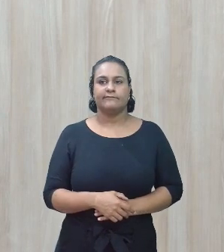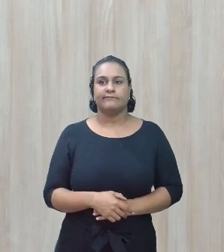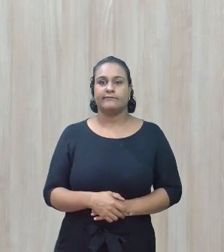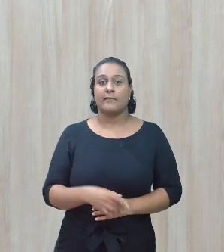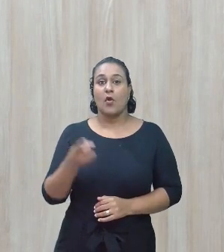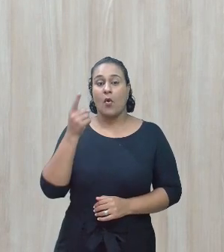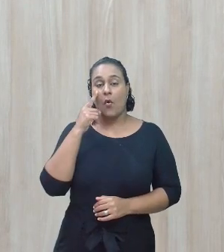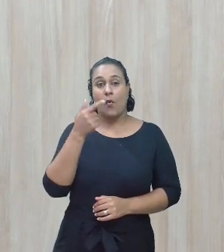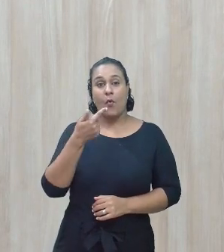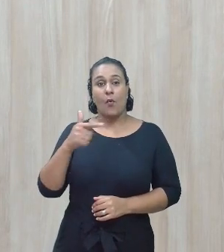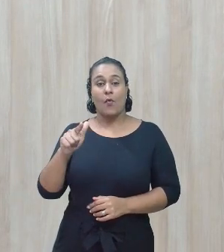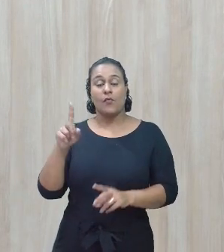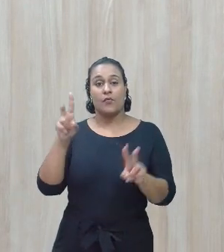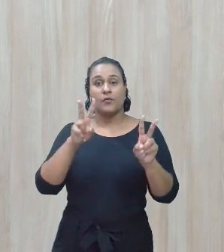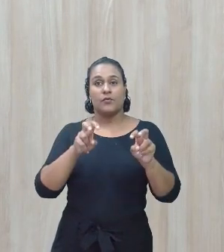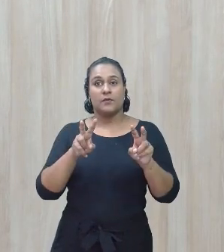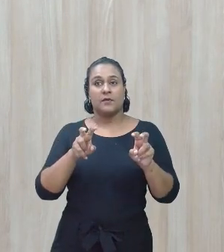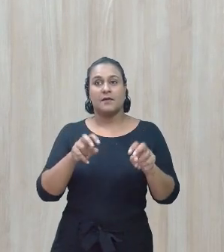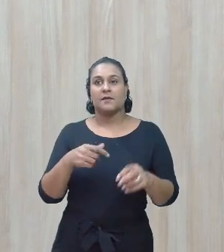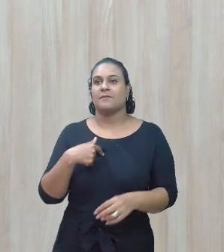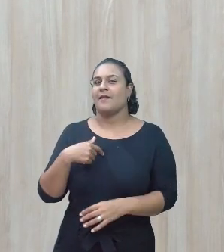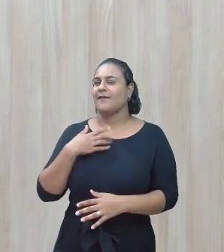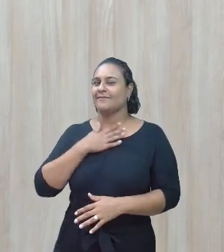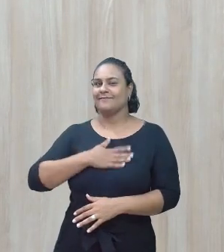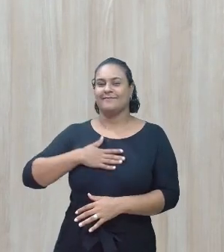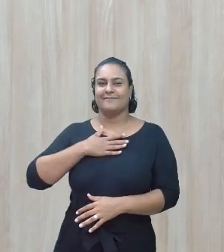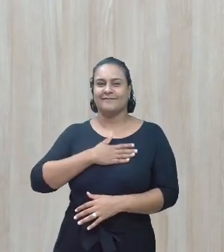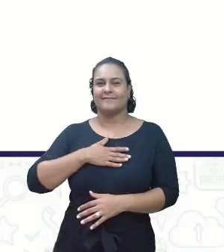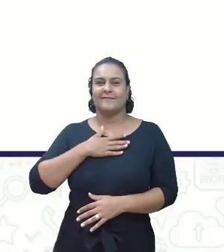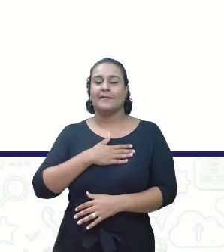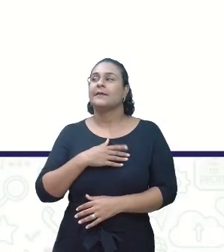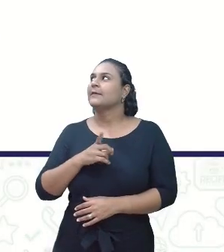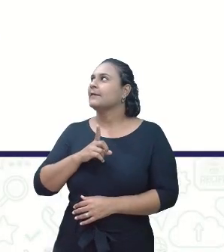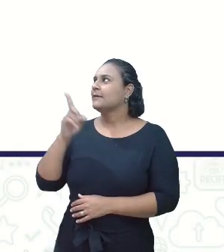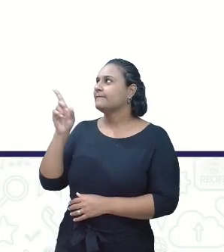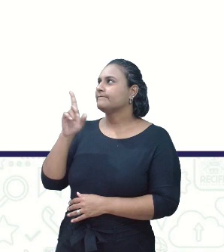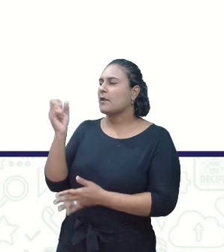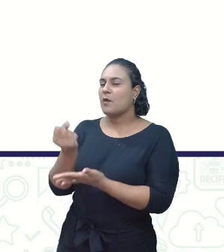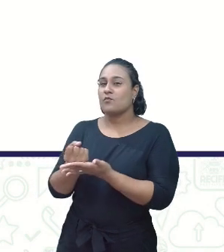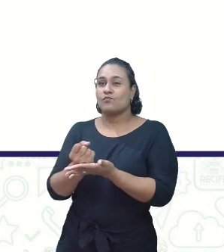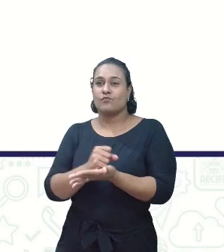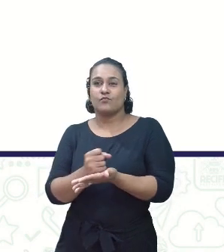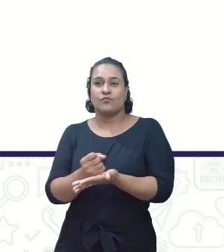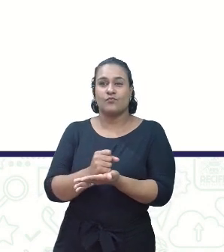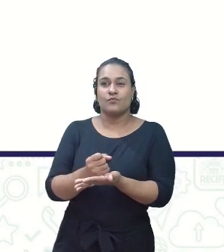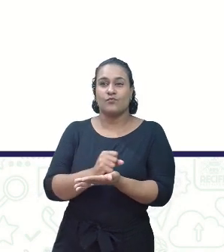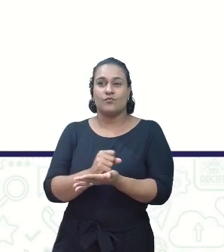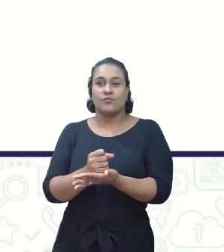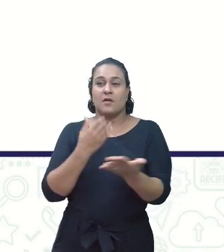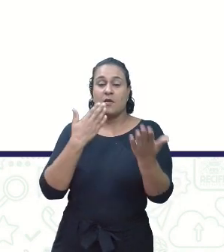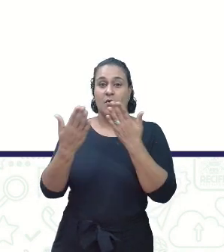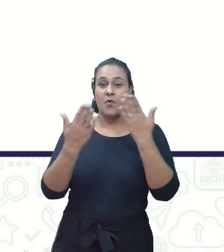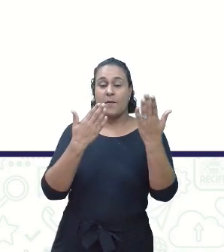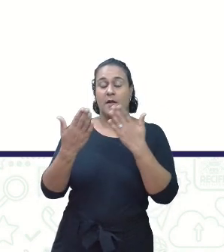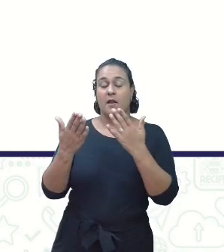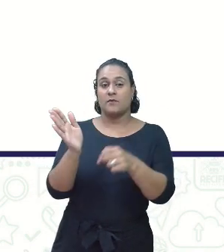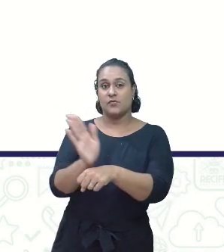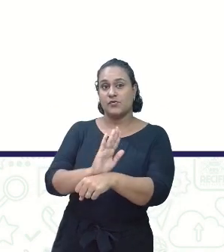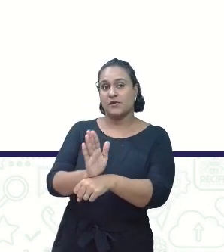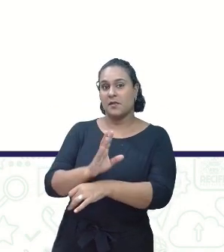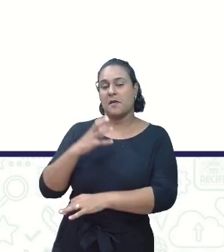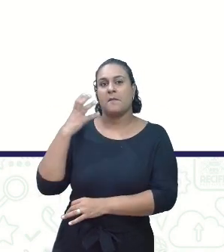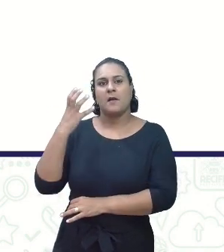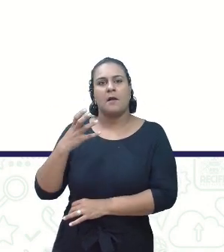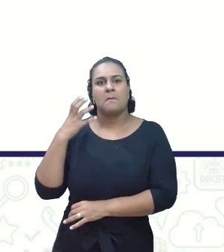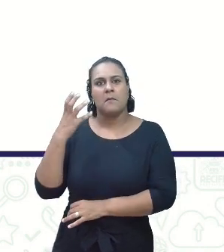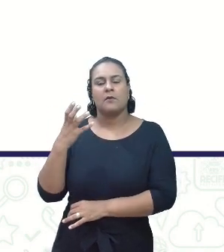Olha aí outro tema bem legal. Ah, esse tema eu adoro, ó. Receita de videogames comparados com o cinema e a música, né?